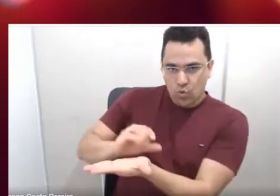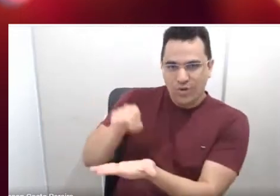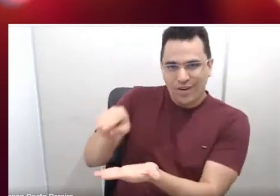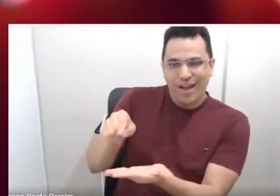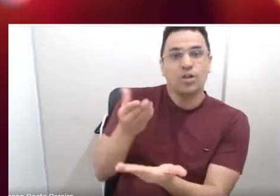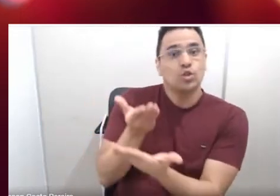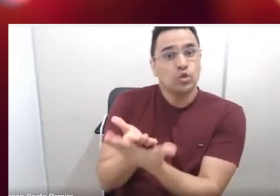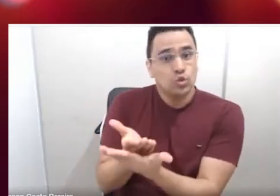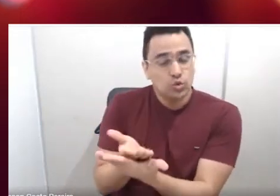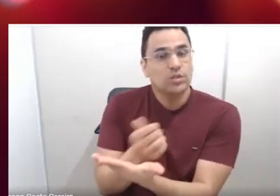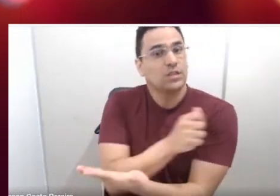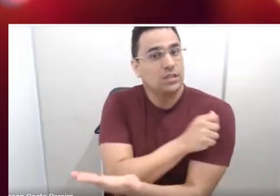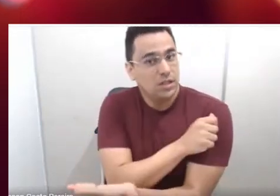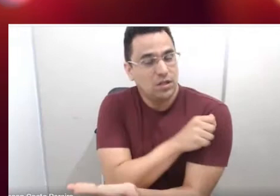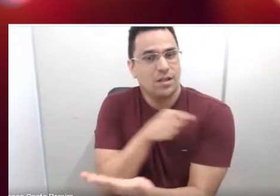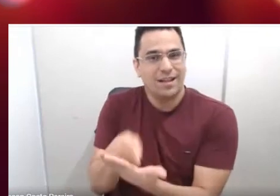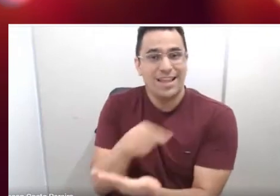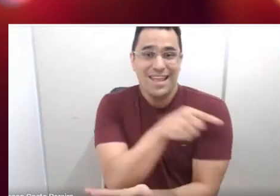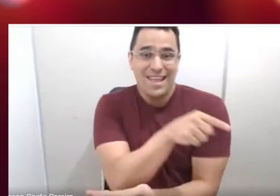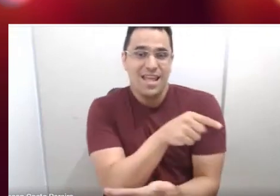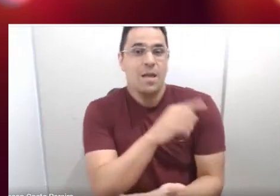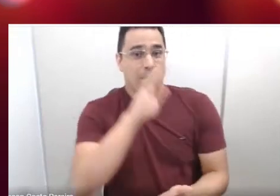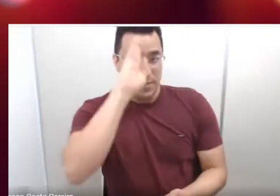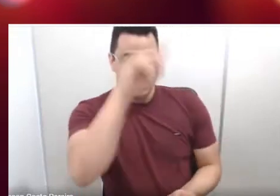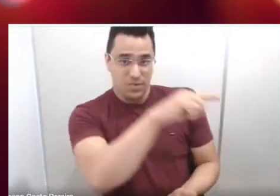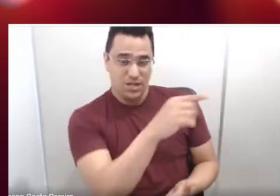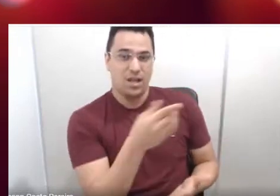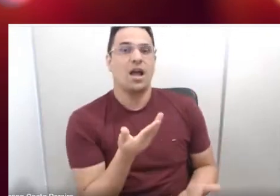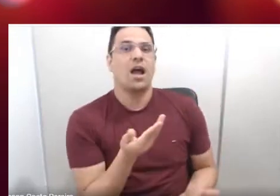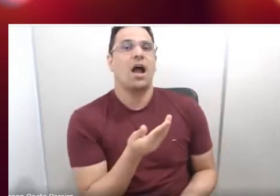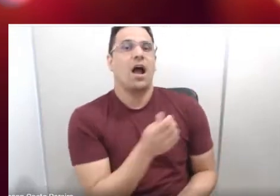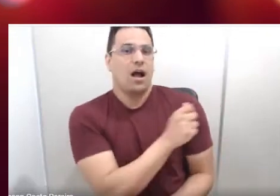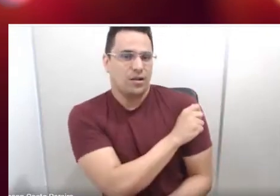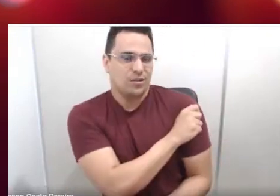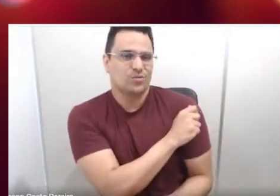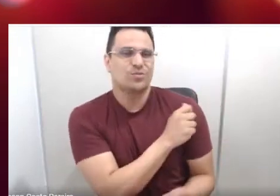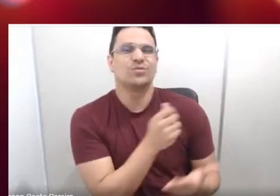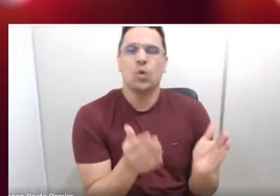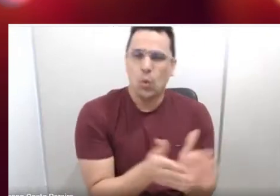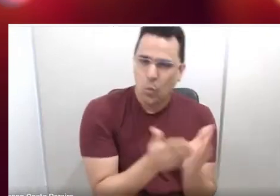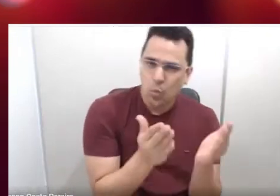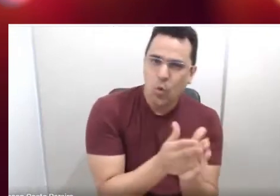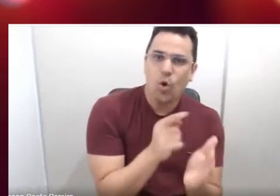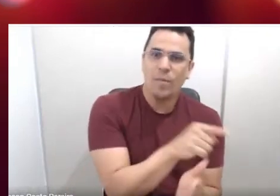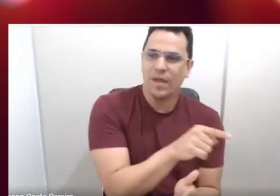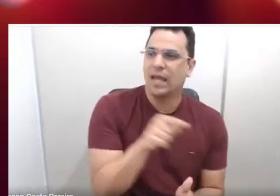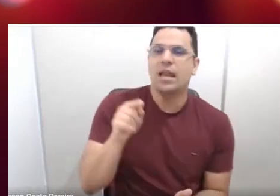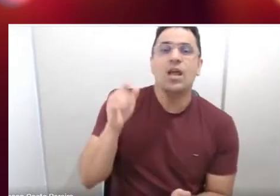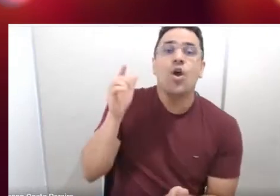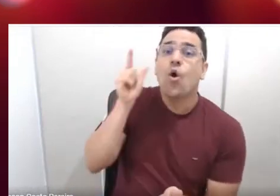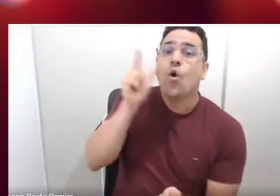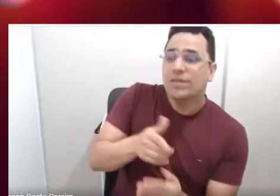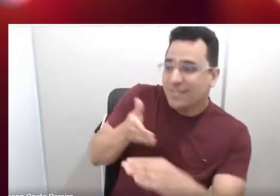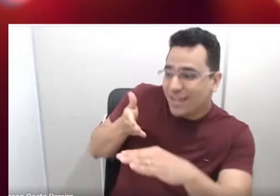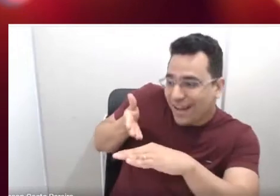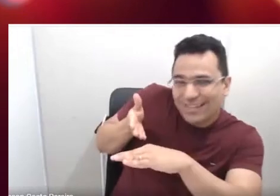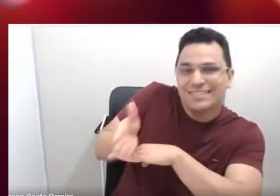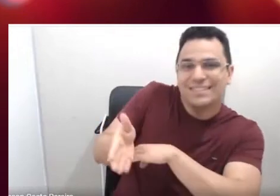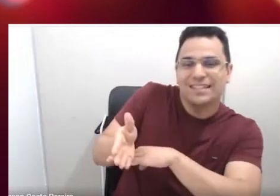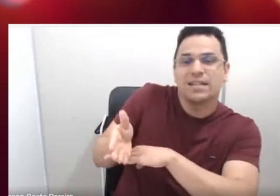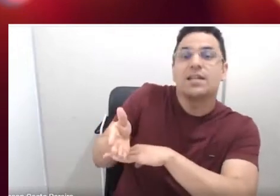os estudantes que estão em situação de vulnerabilidade socioeconômica dentro da instituição consigam ter acesso a esse recurso e